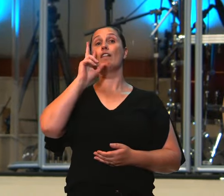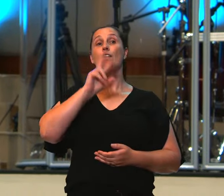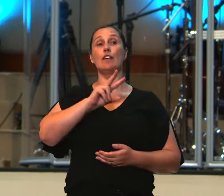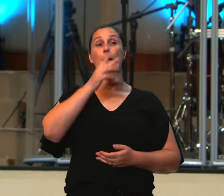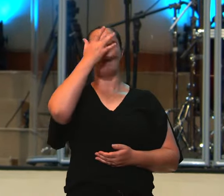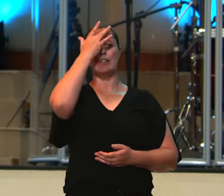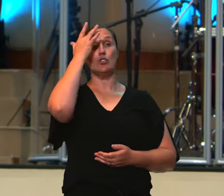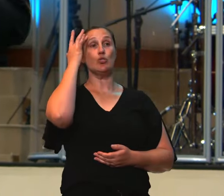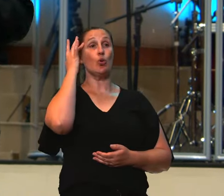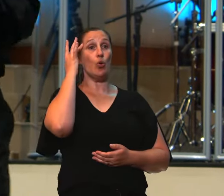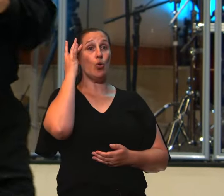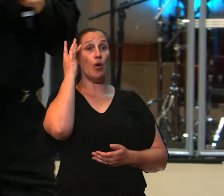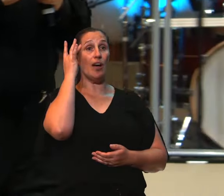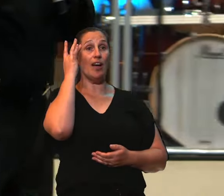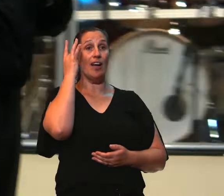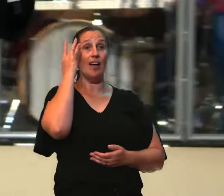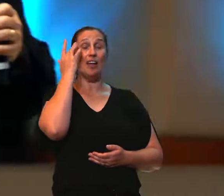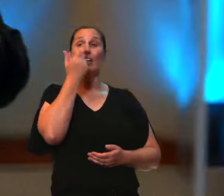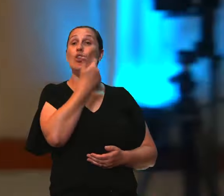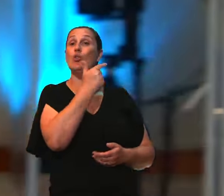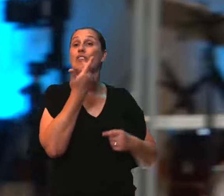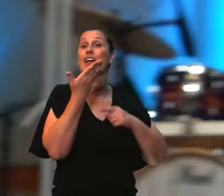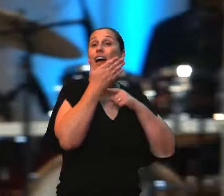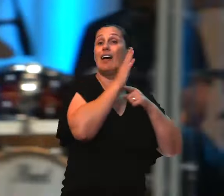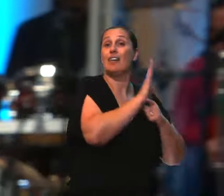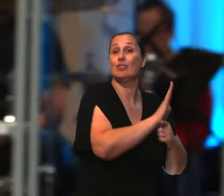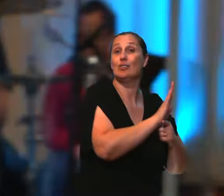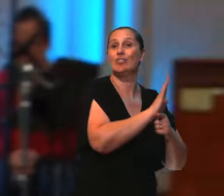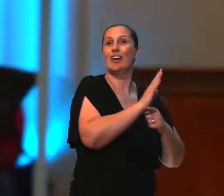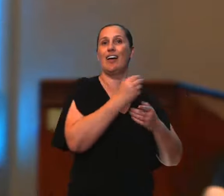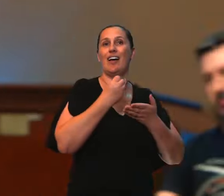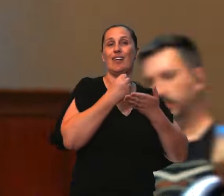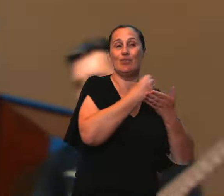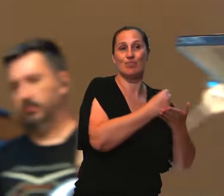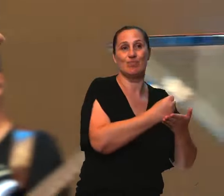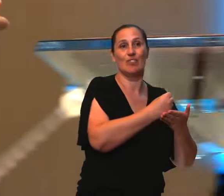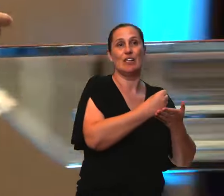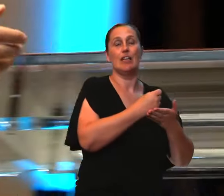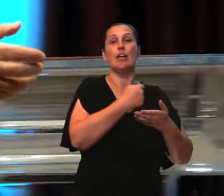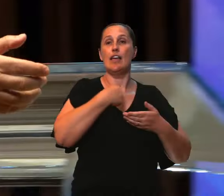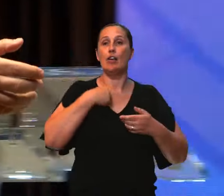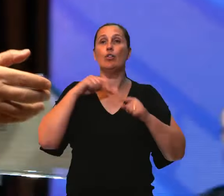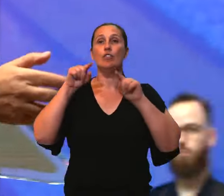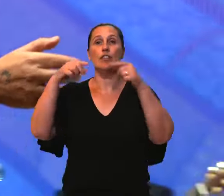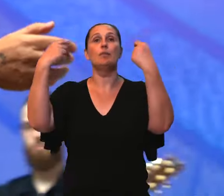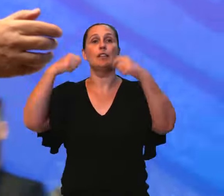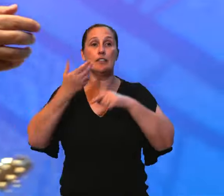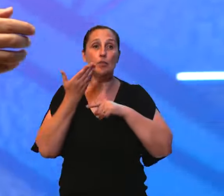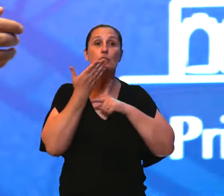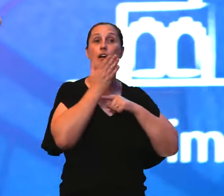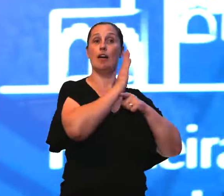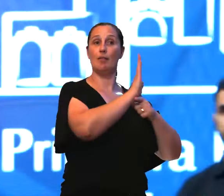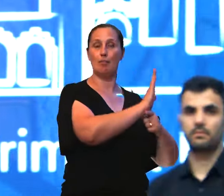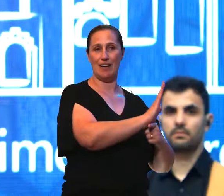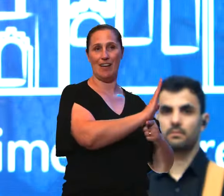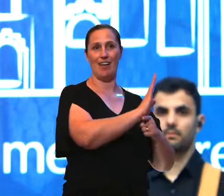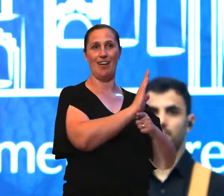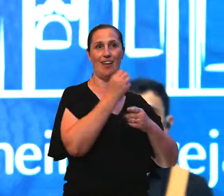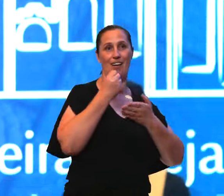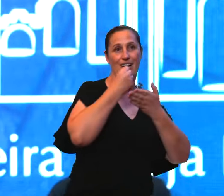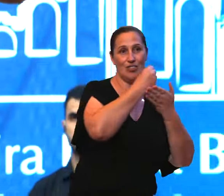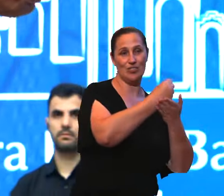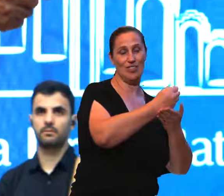desamparado e a palavra Justiça quer dizer socorrer quem tem necessidade a Bíblia diz que quando o justo